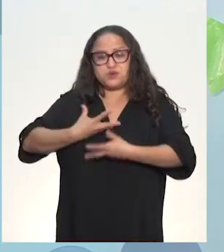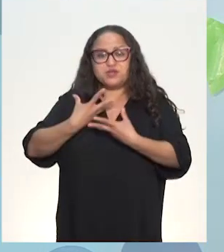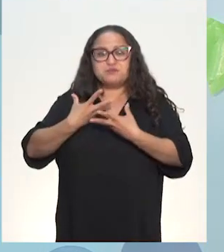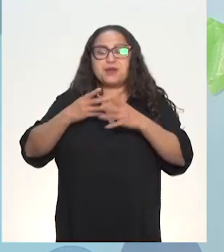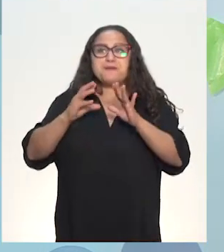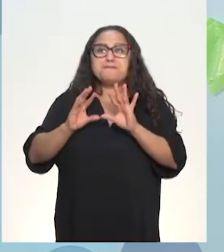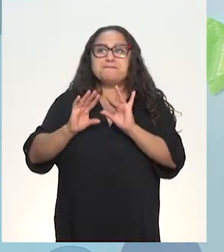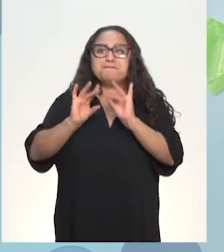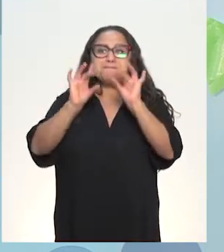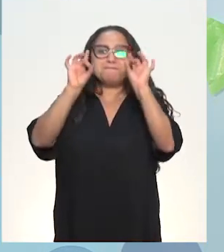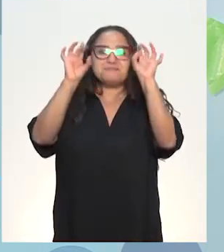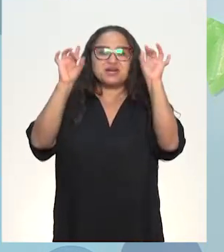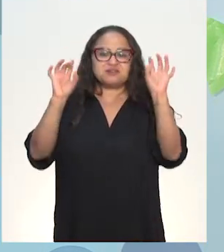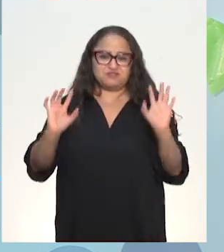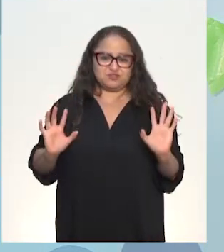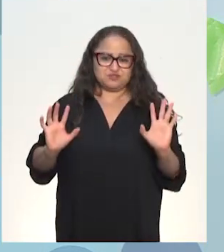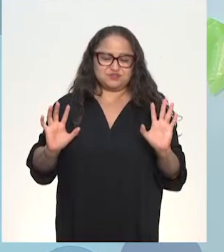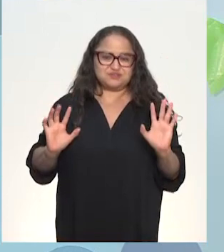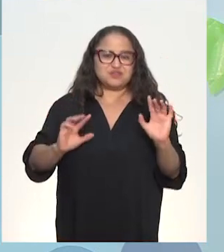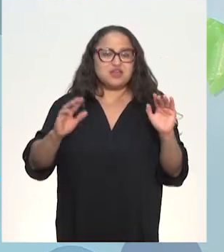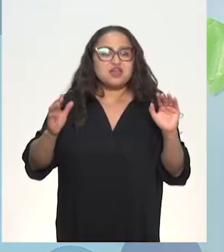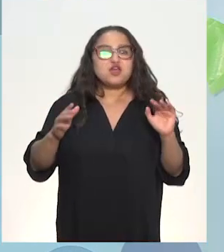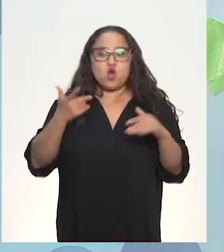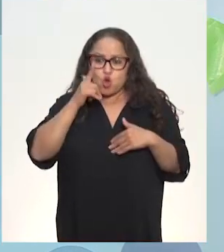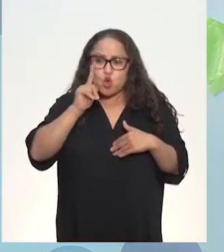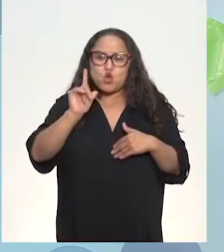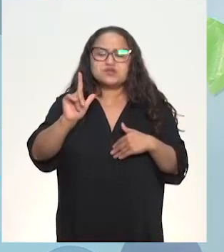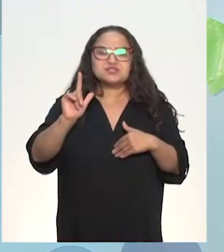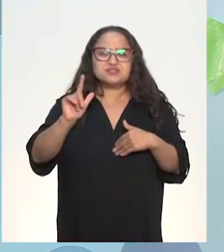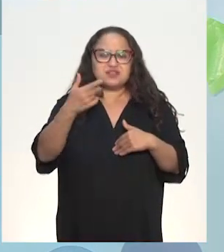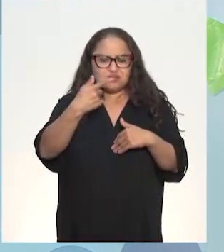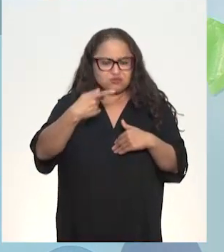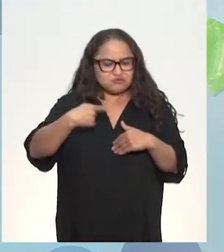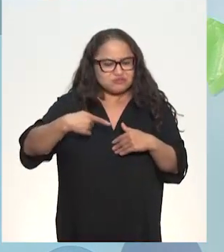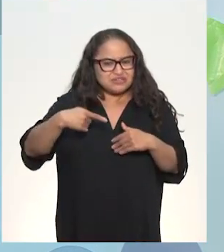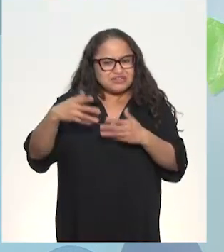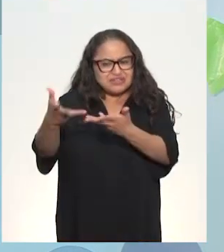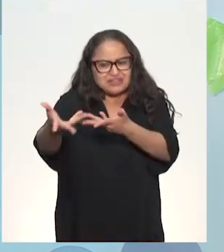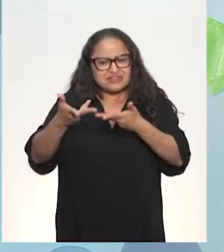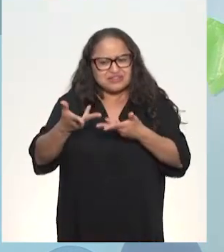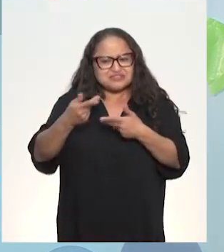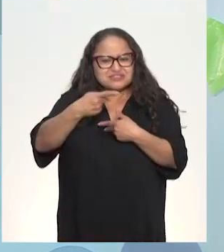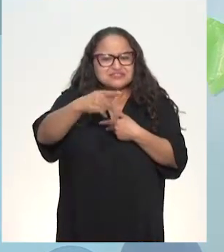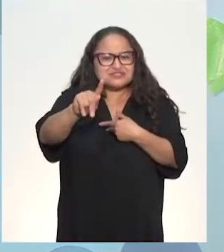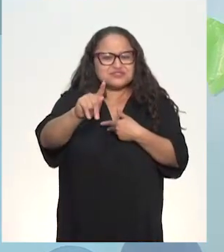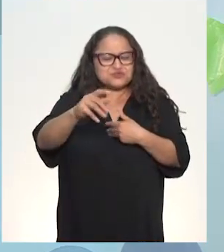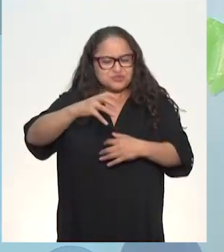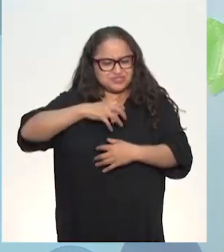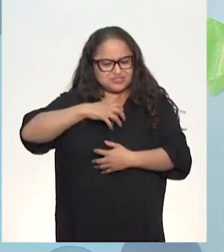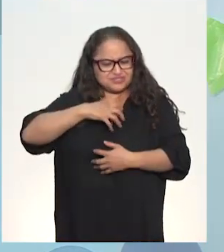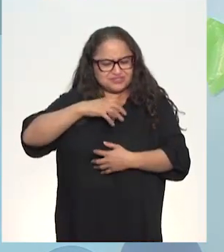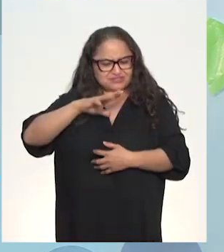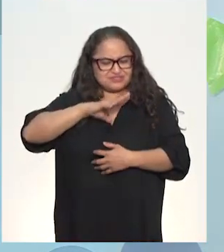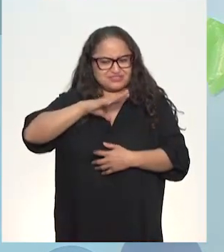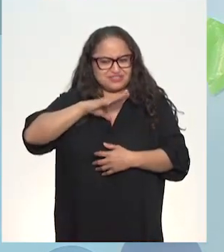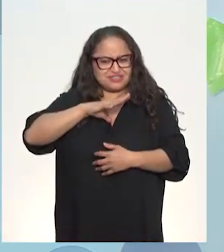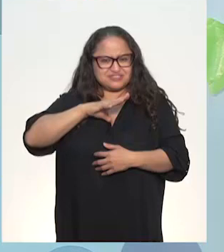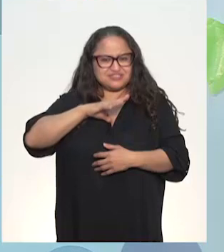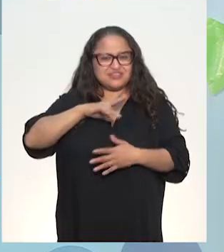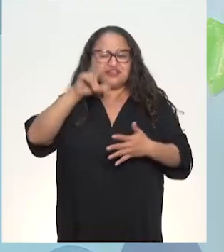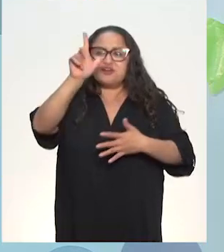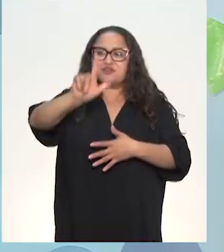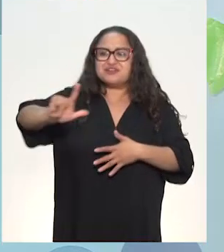espetacular que conseguiu trazer um pouquinho do seu espaço, da sua cidade, para a